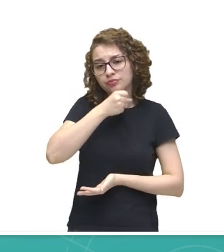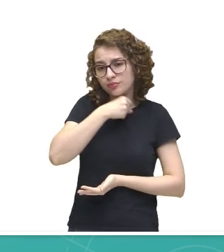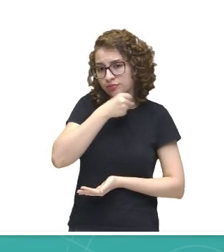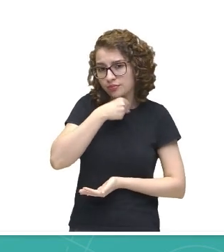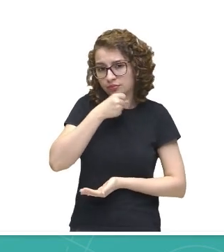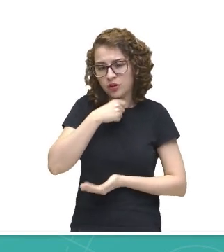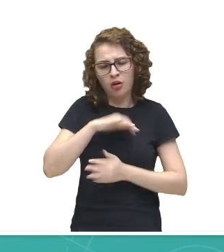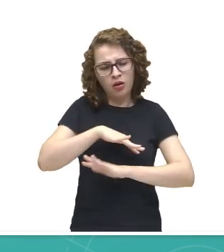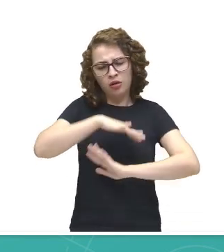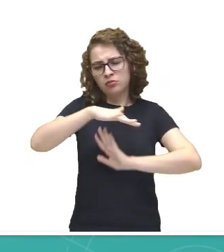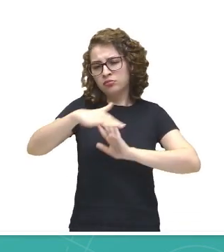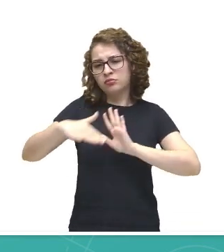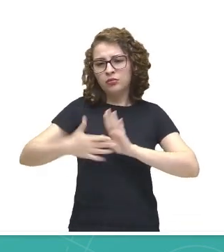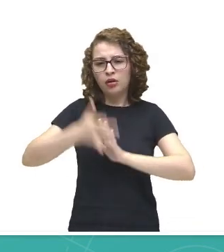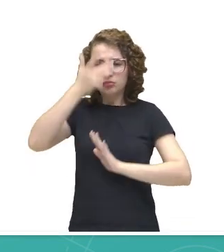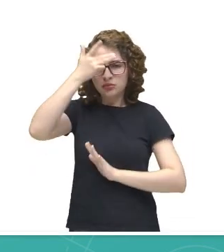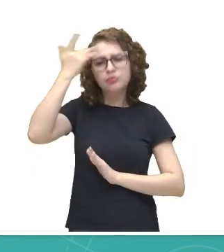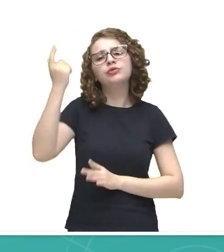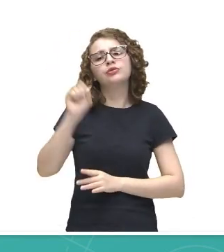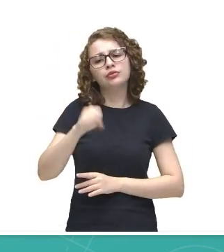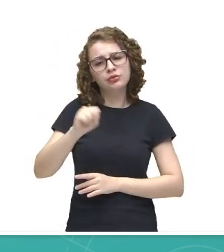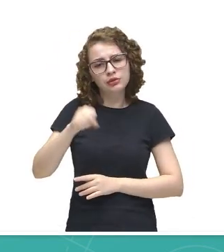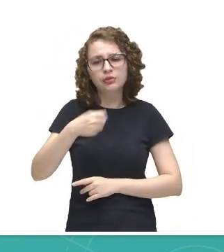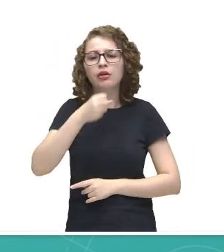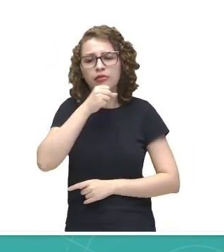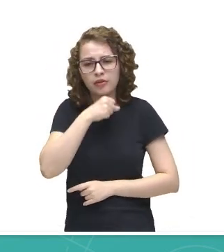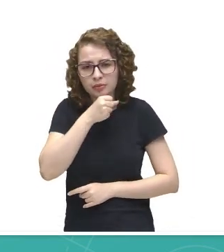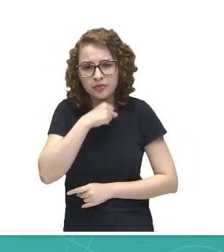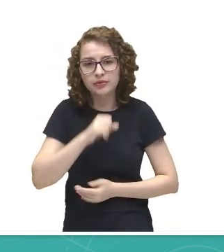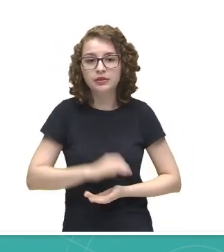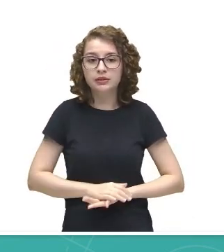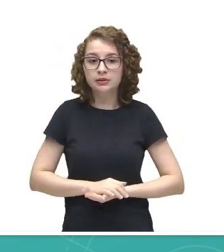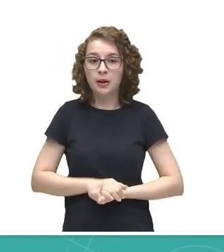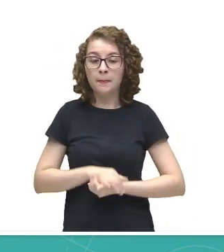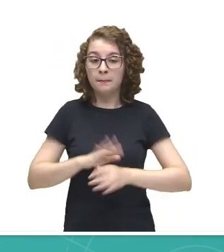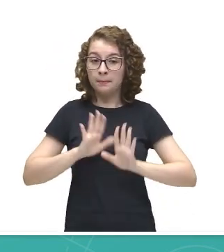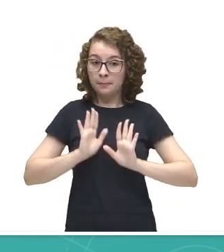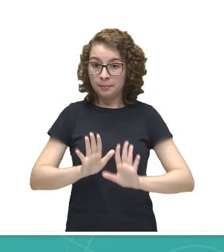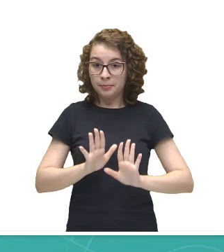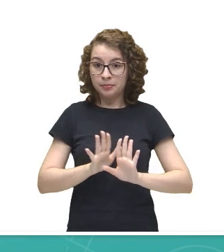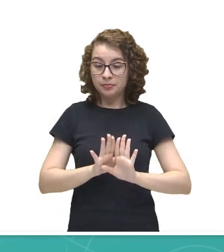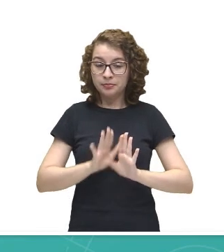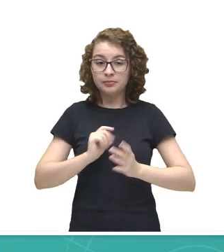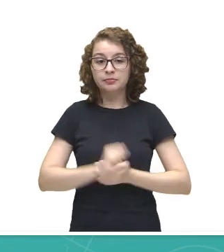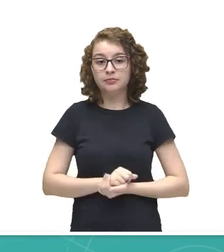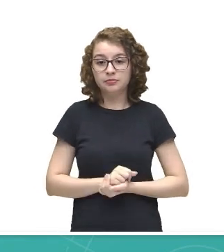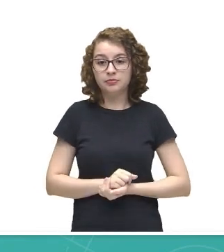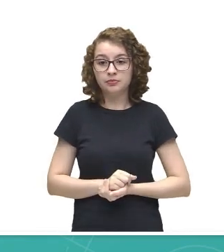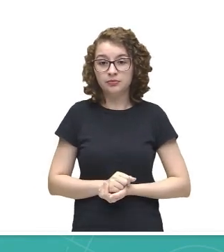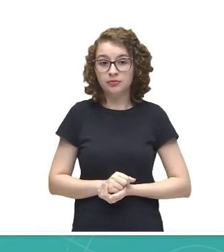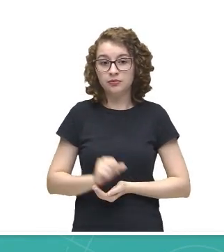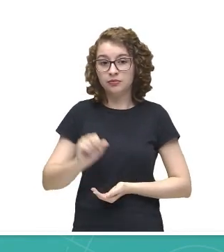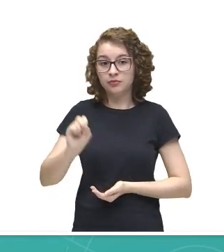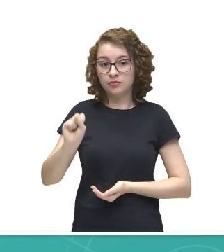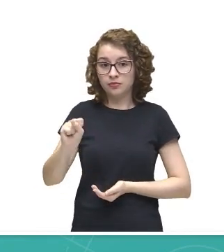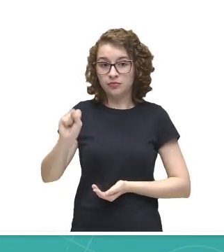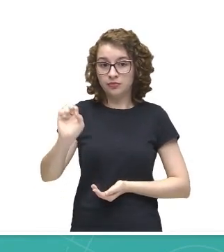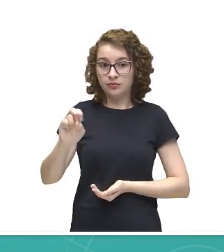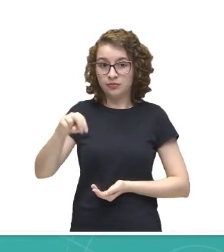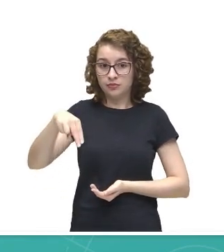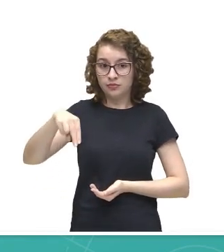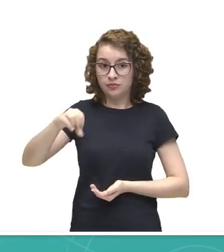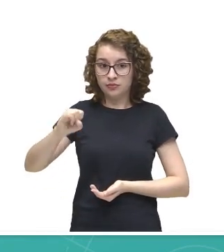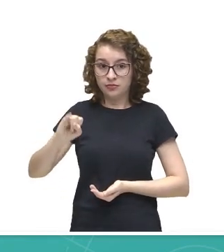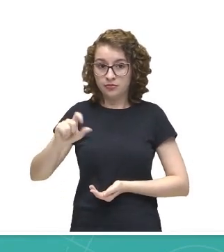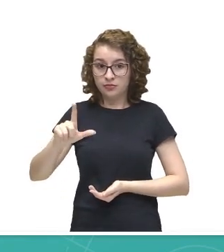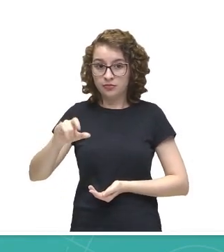acontecer para todo mundo, tá? Esse é o envelhecimento senescente. Agora, o envelhecimento com senilidade já é